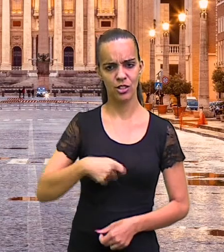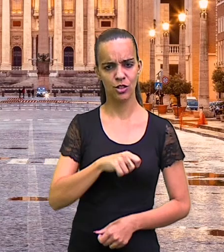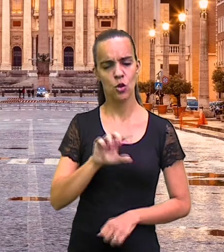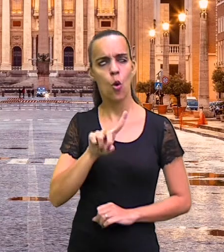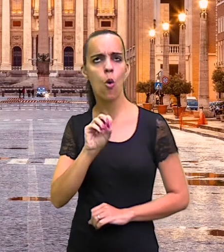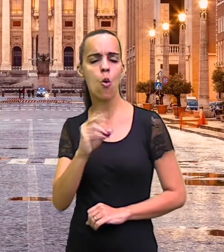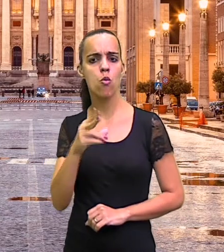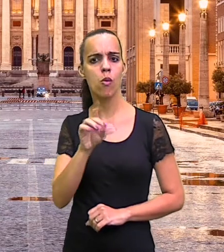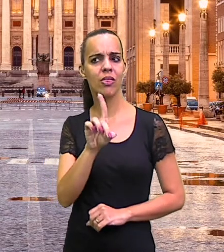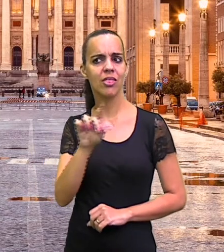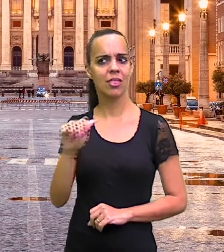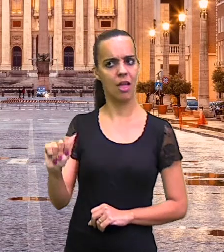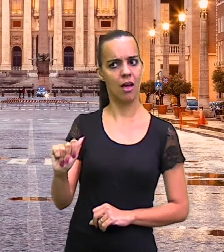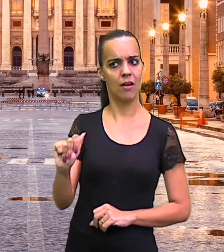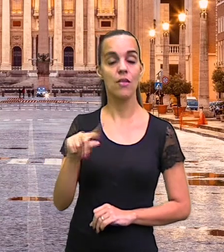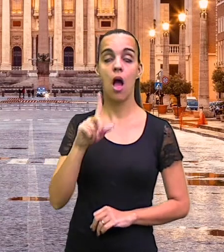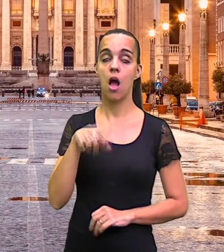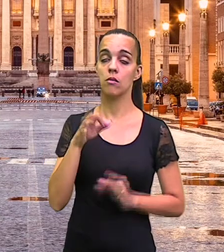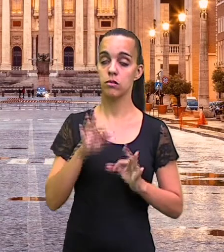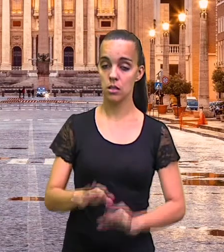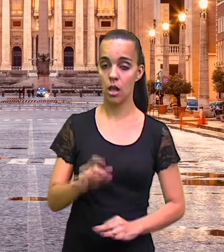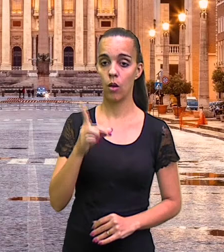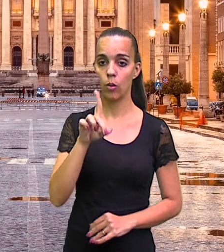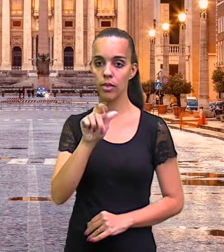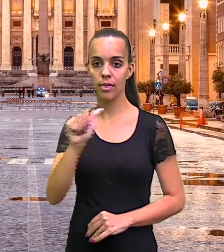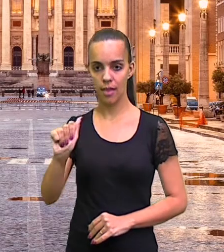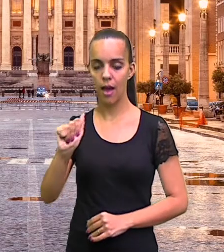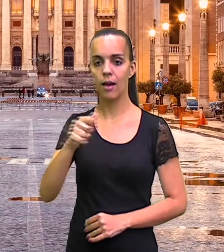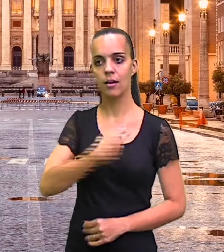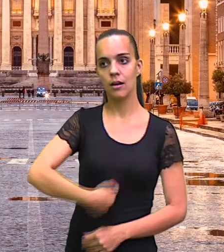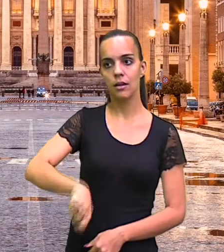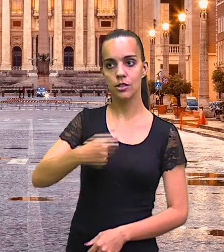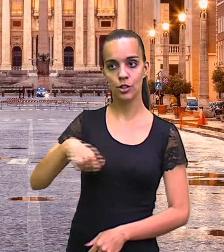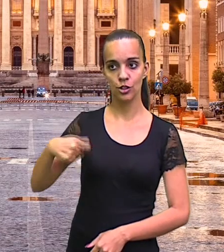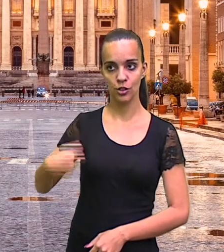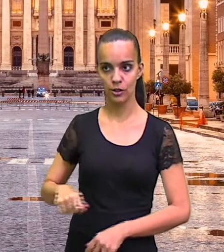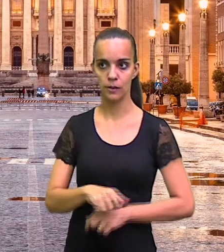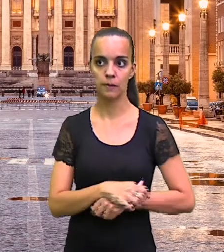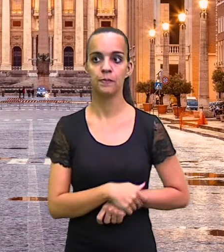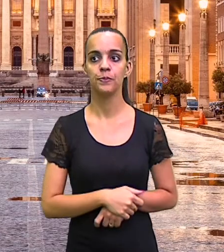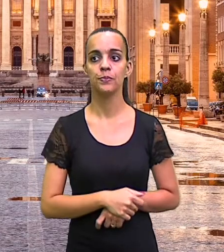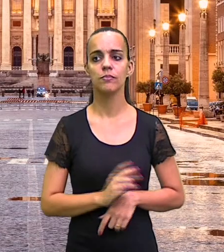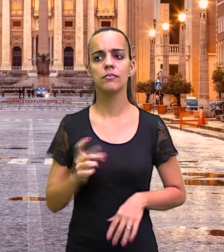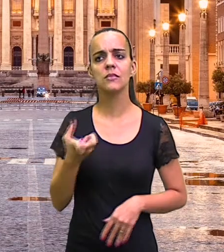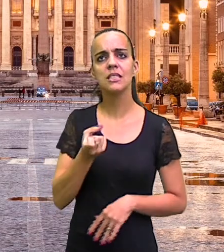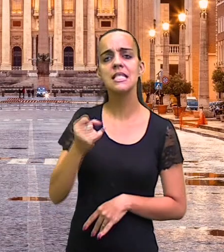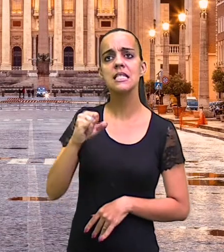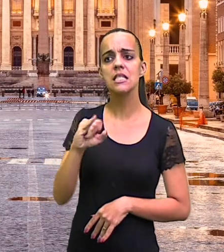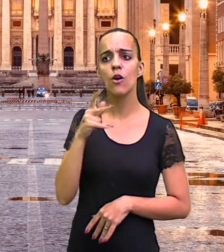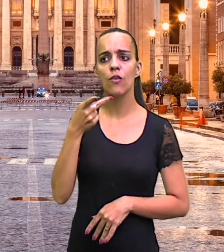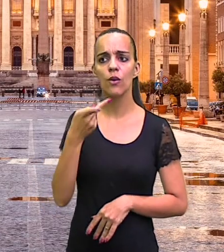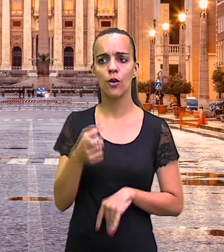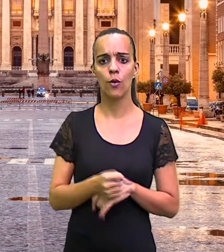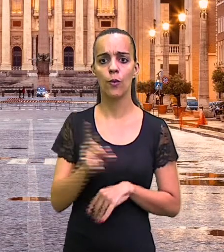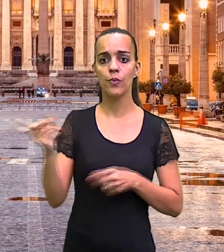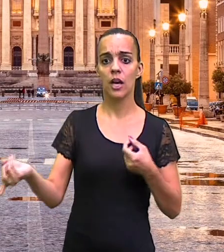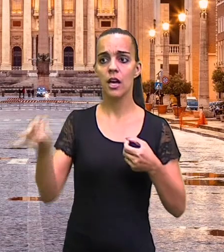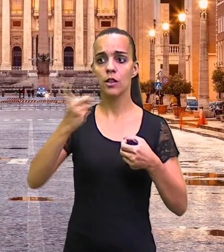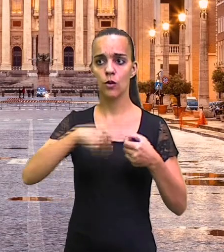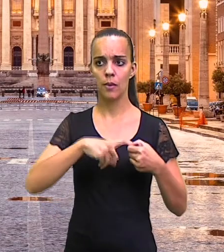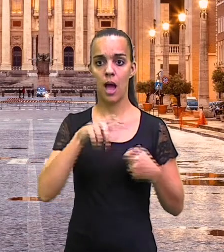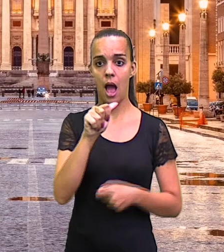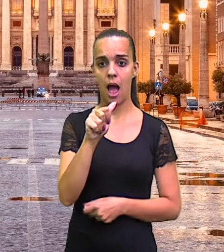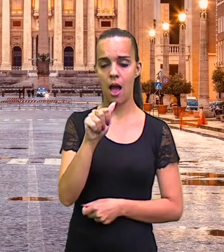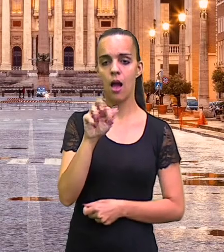Argentina? Da Argentina, não é mesmo? Então tem crase. Agora se eu falo, retornou